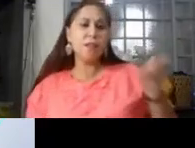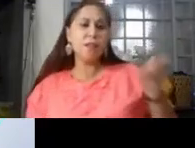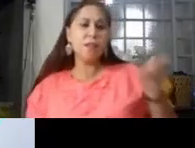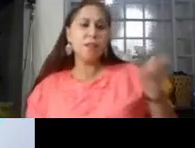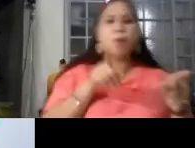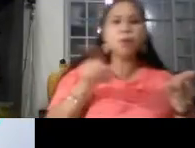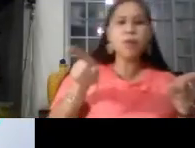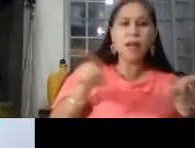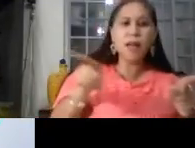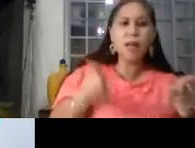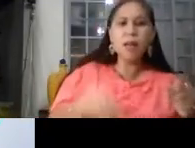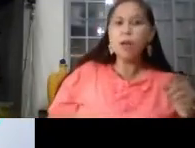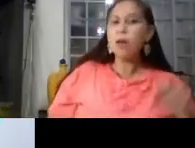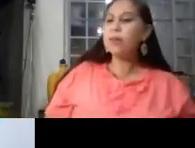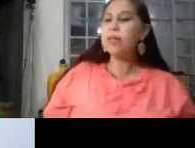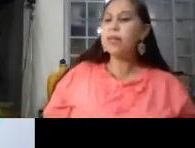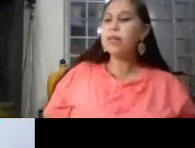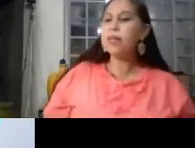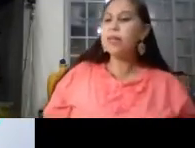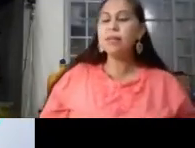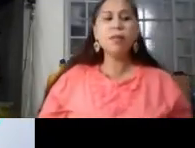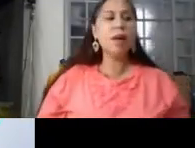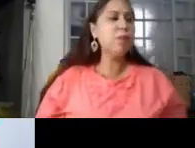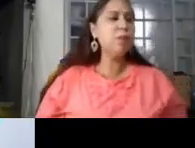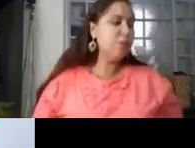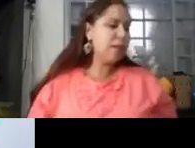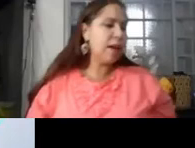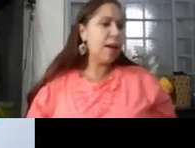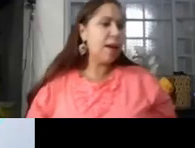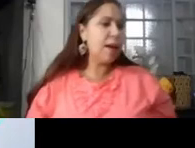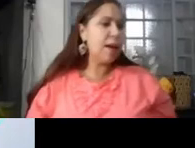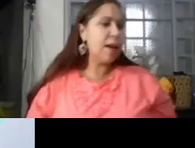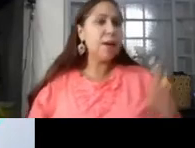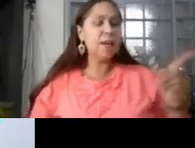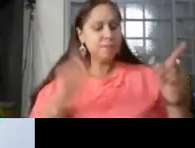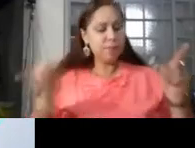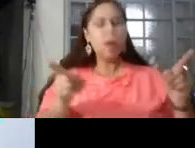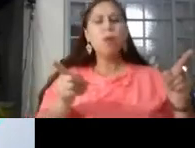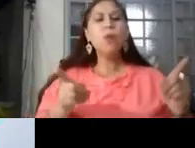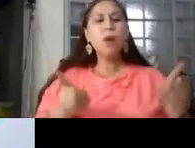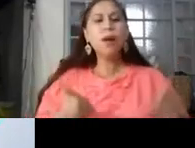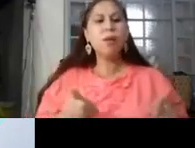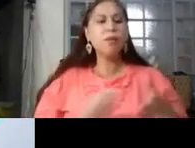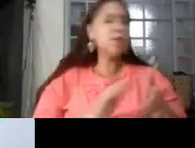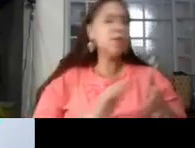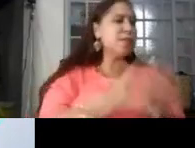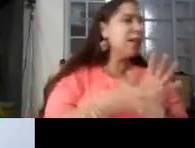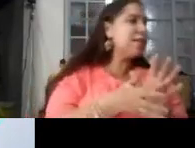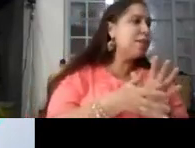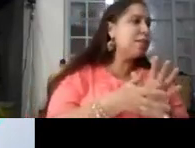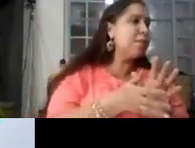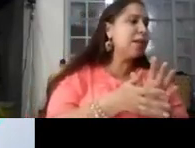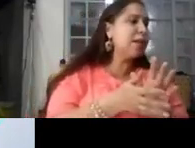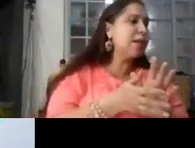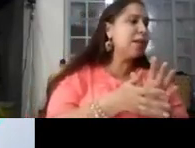referir, eu vou ou apontar ou direcionar o meu olhar para o local. Então, se eu sinalizar olhando